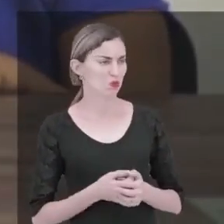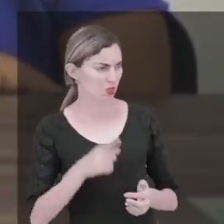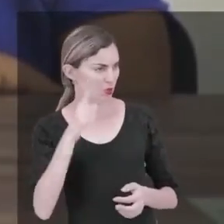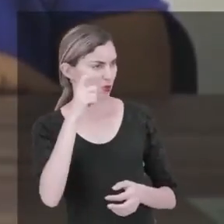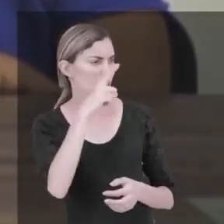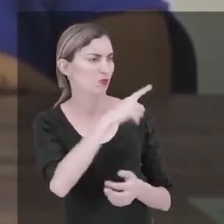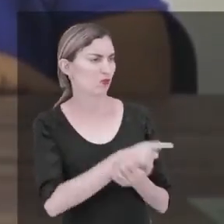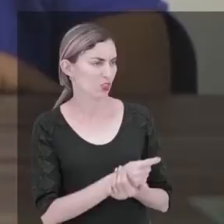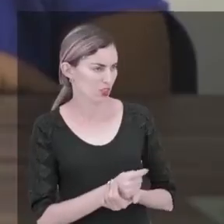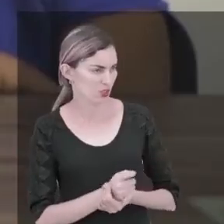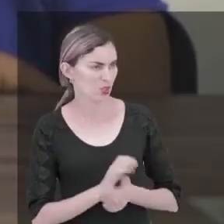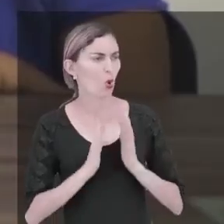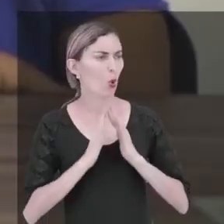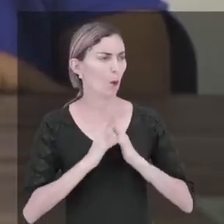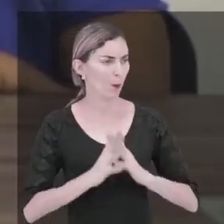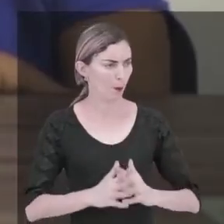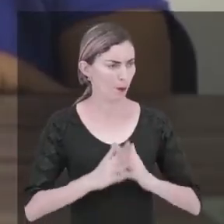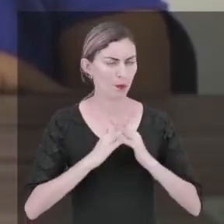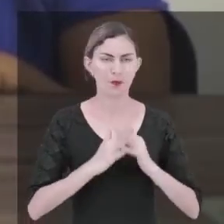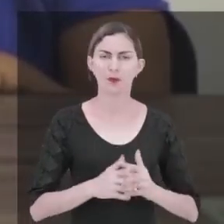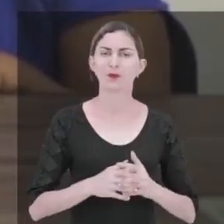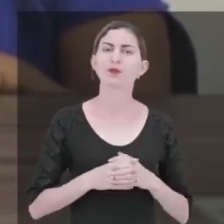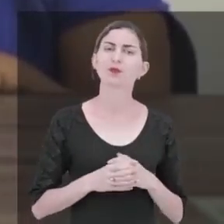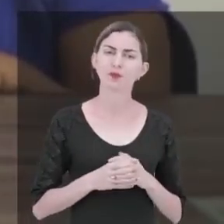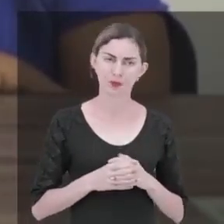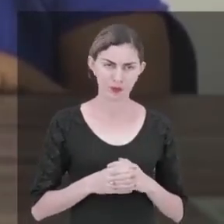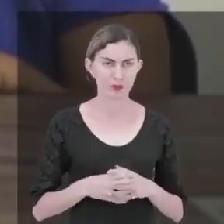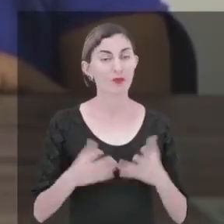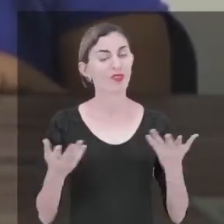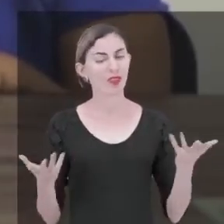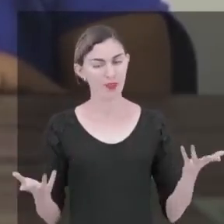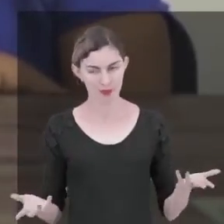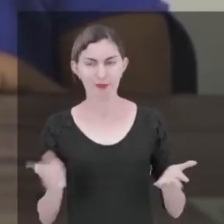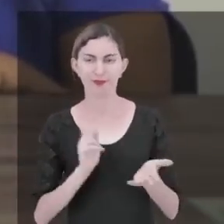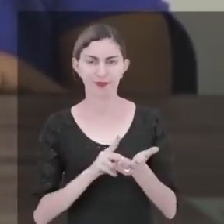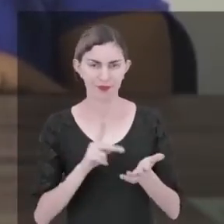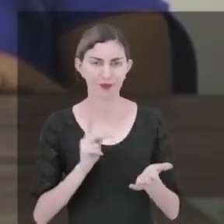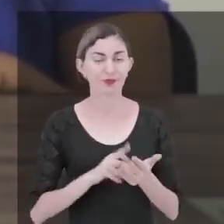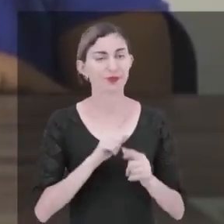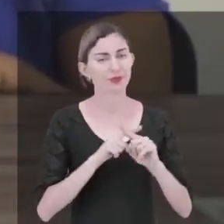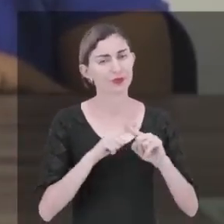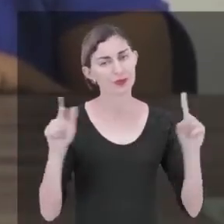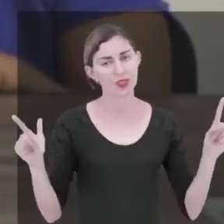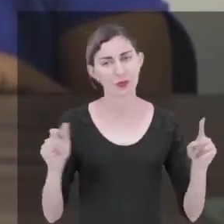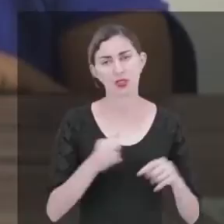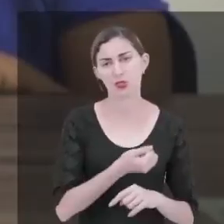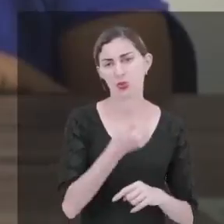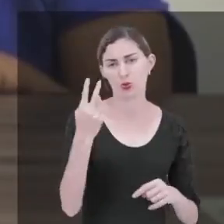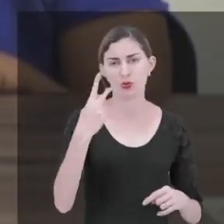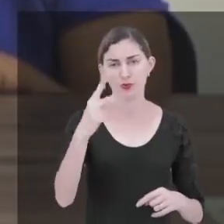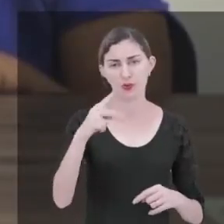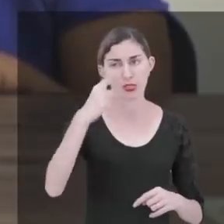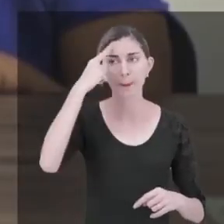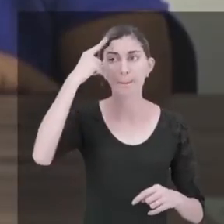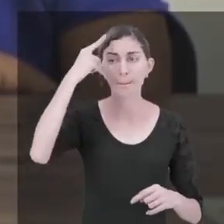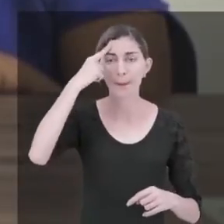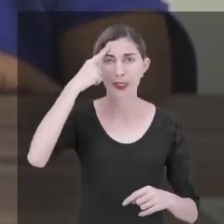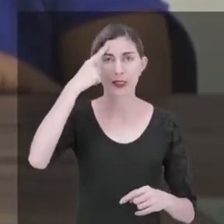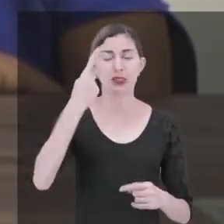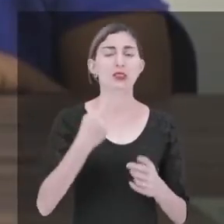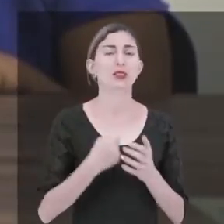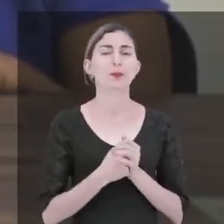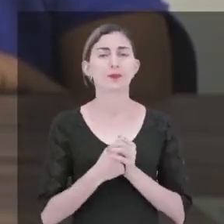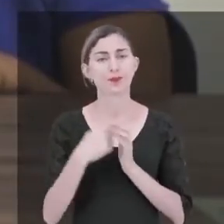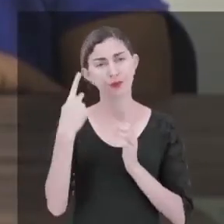loucura! Imagino que deva ser uma complexidade muito grande. De fato, mas quando você tem em